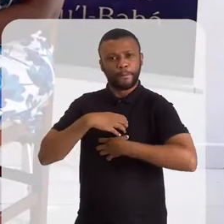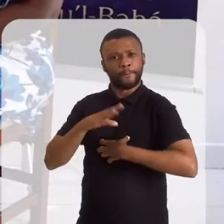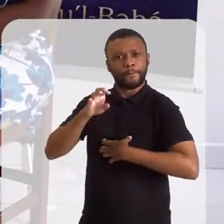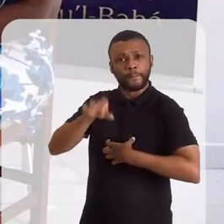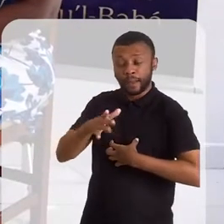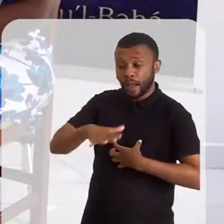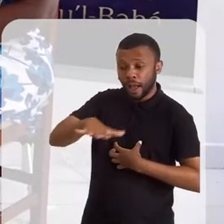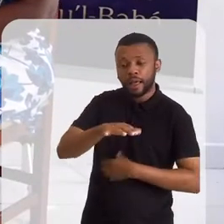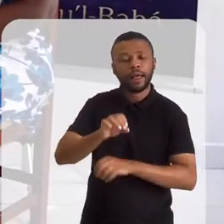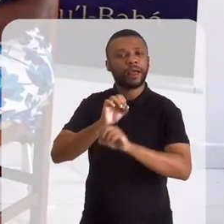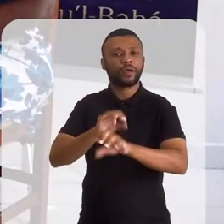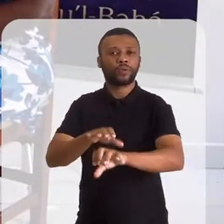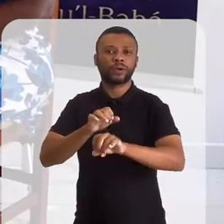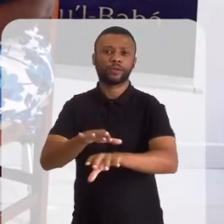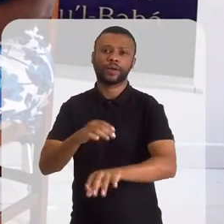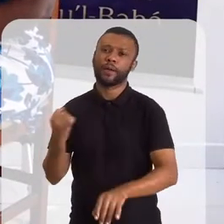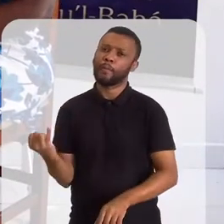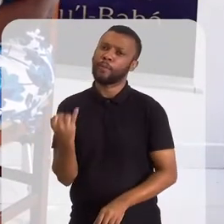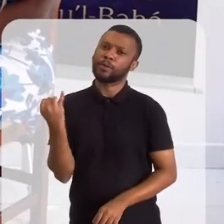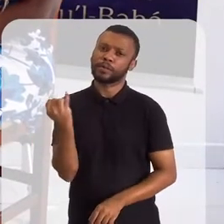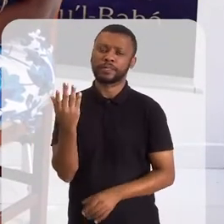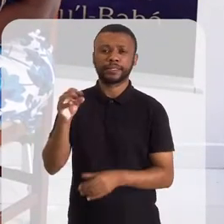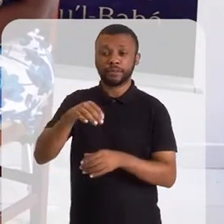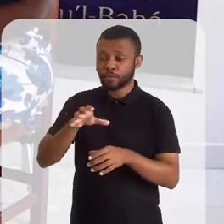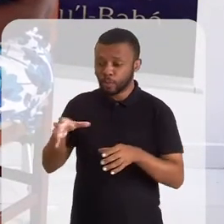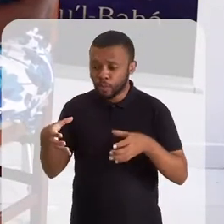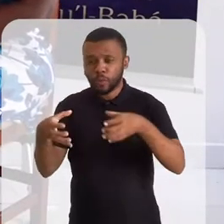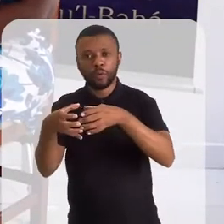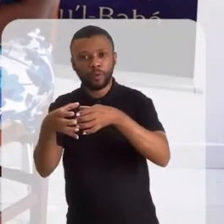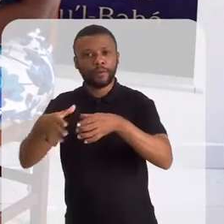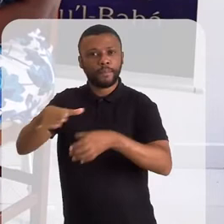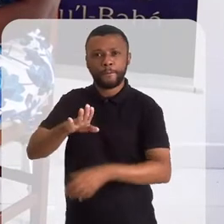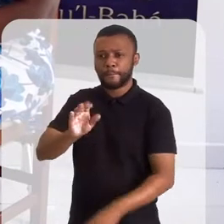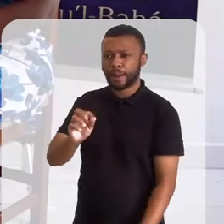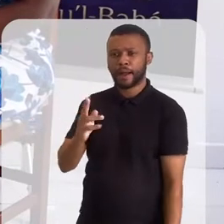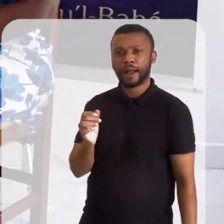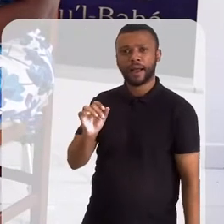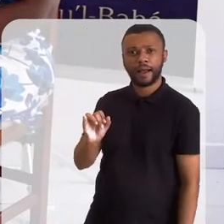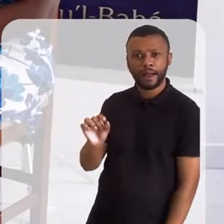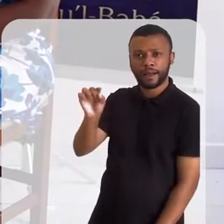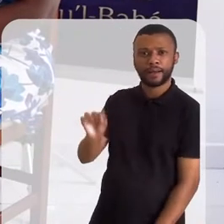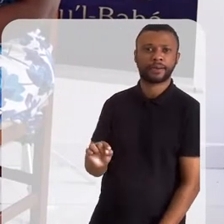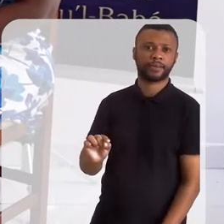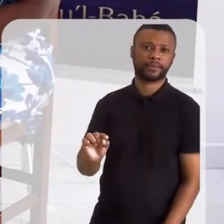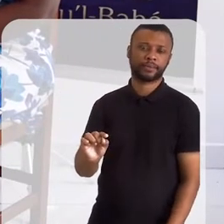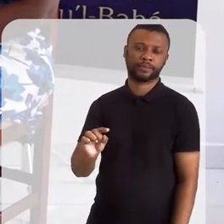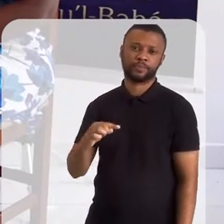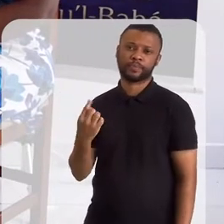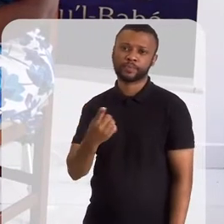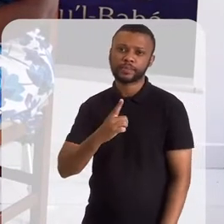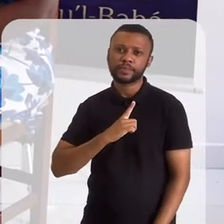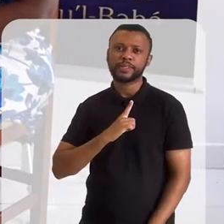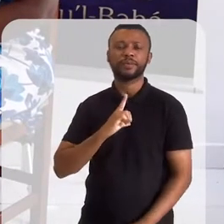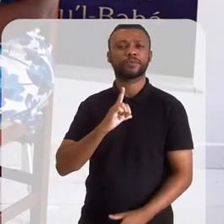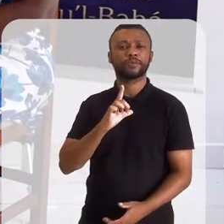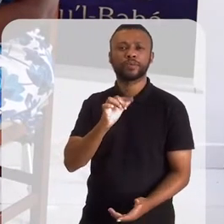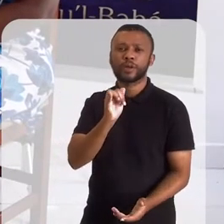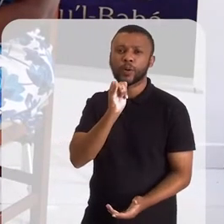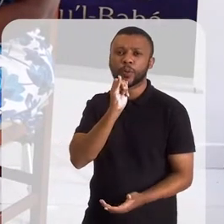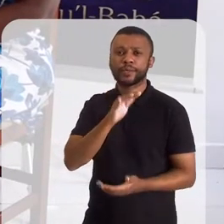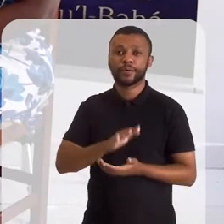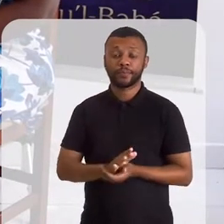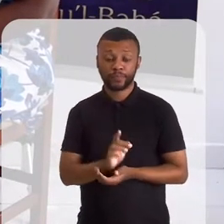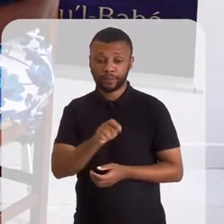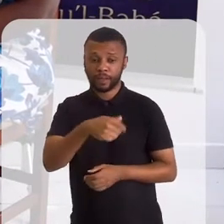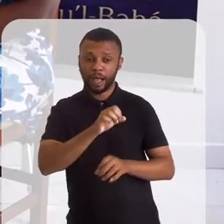Tem todo o bem viver, então a parte educacional é muito importante dentro da comunidade Bahá'í. Tem o